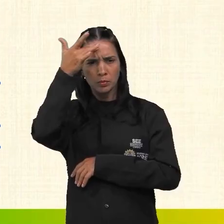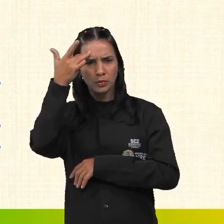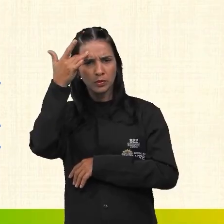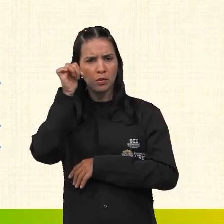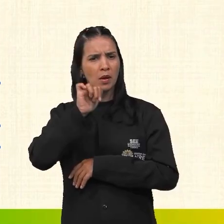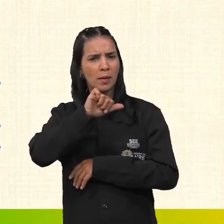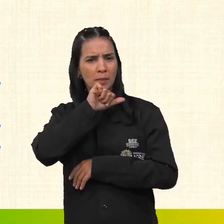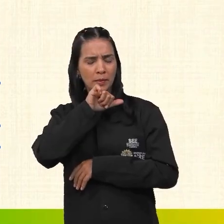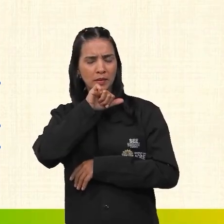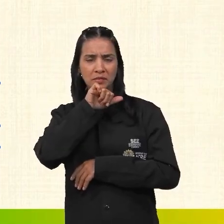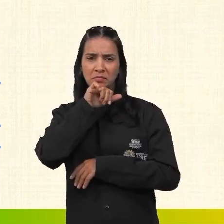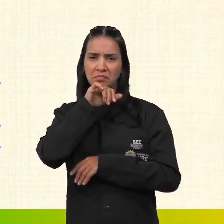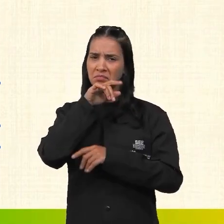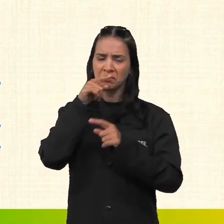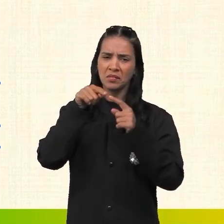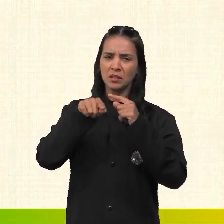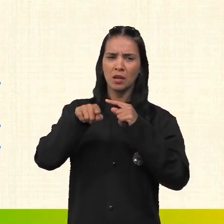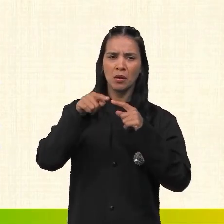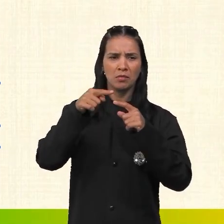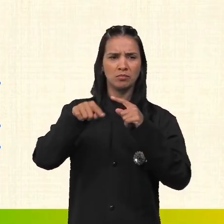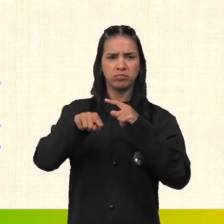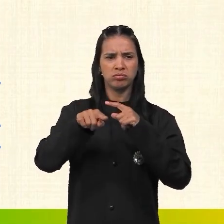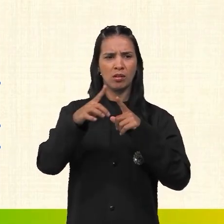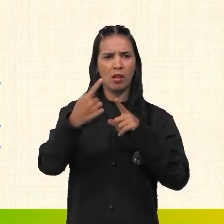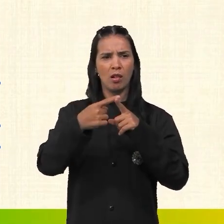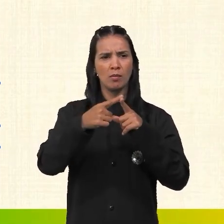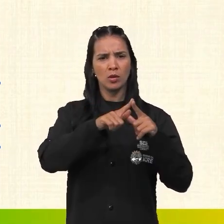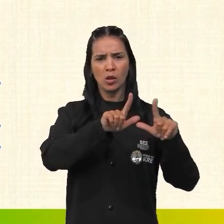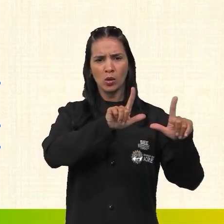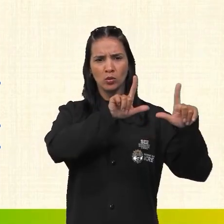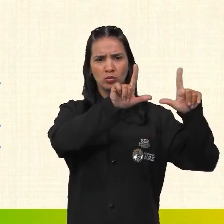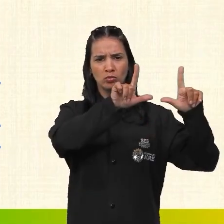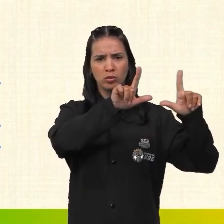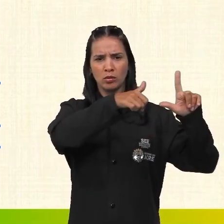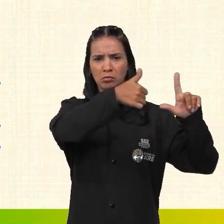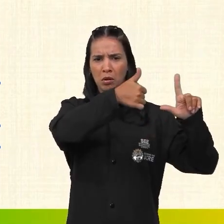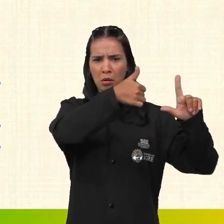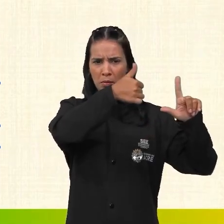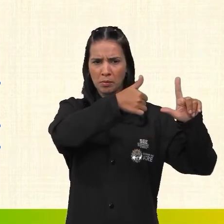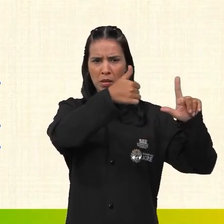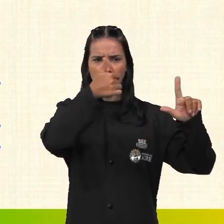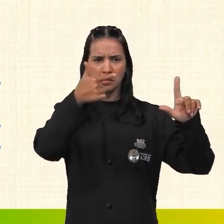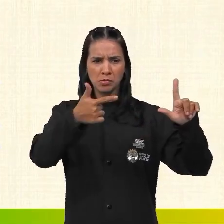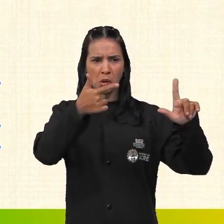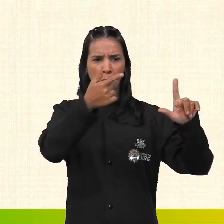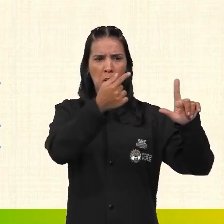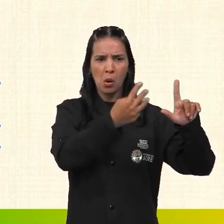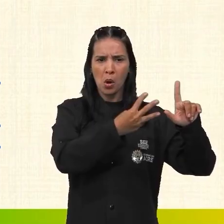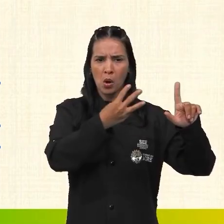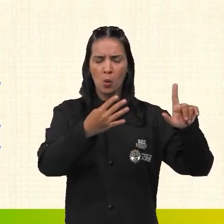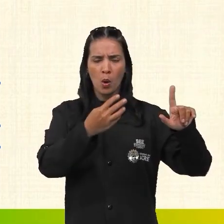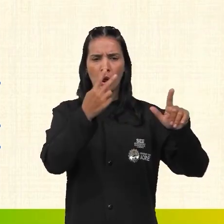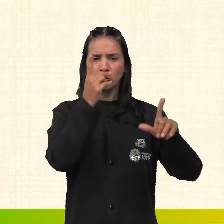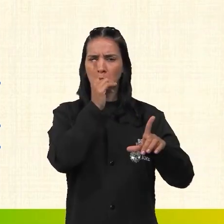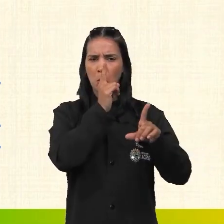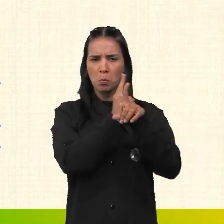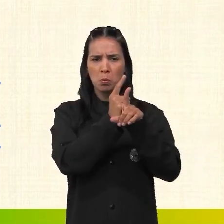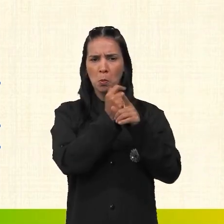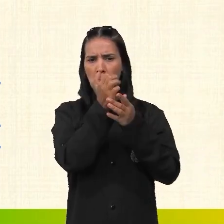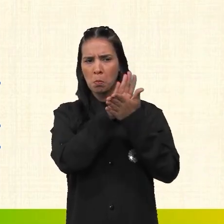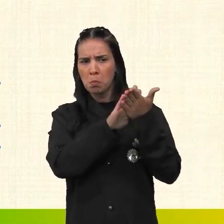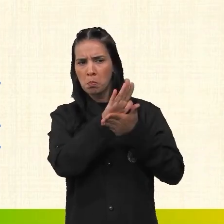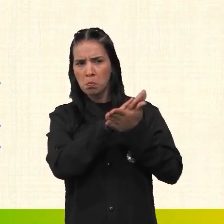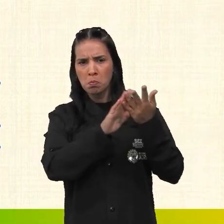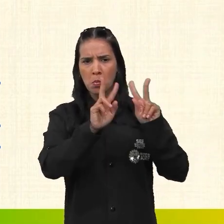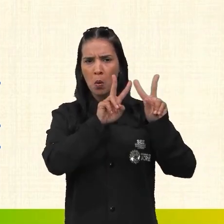Também não, até porque nessa procura pela jaqueta, ele não fala na mãe dele. Então, vocês também devem prestar atenção